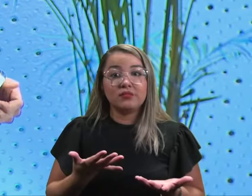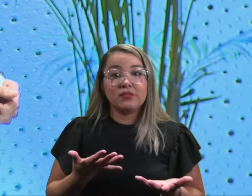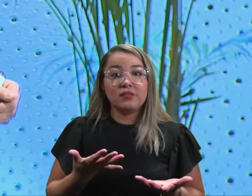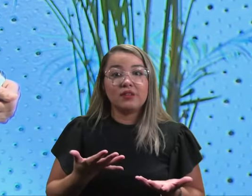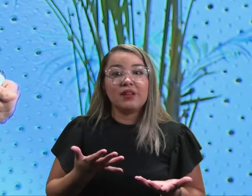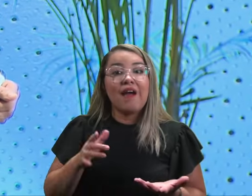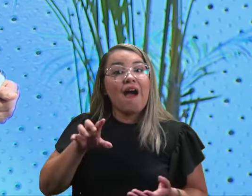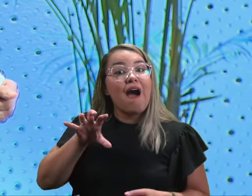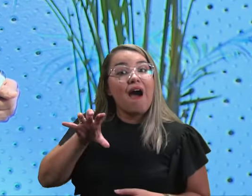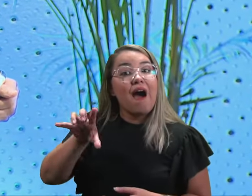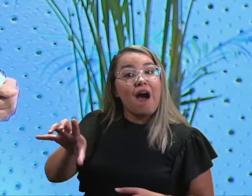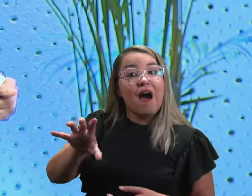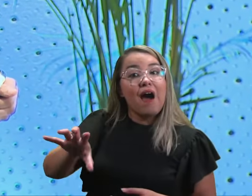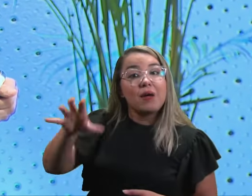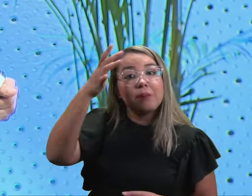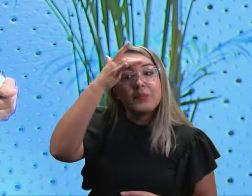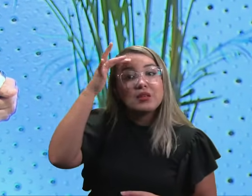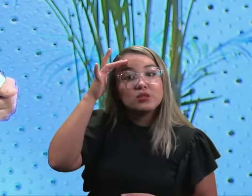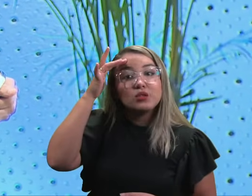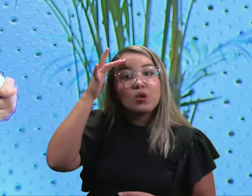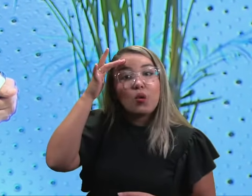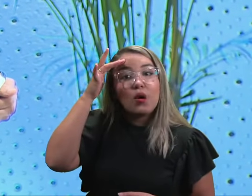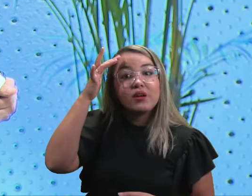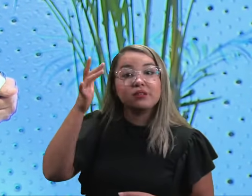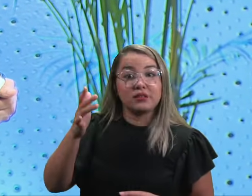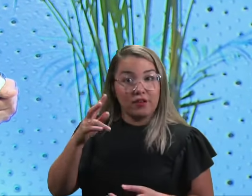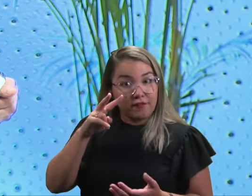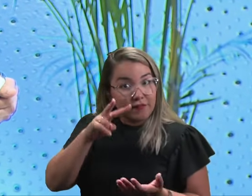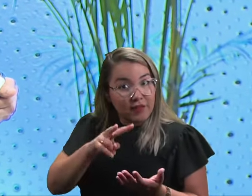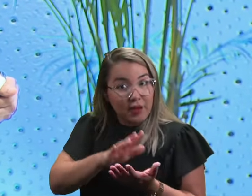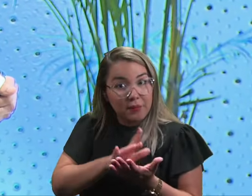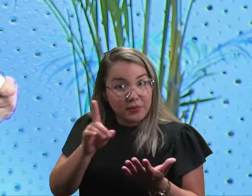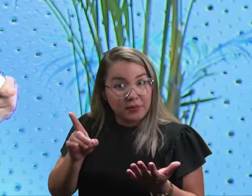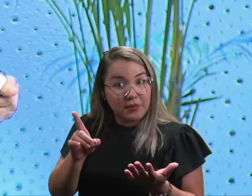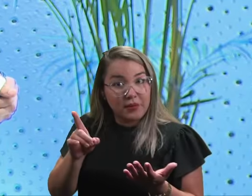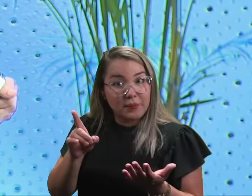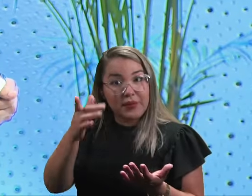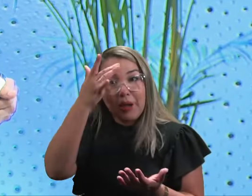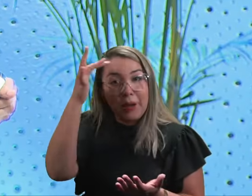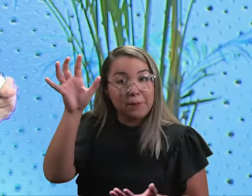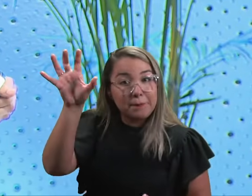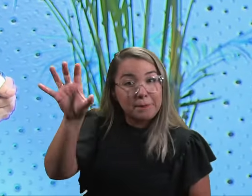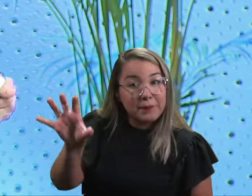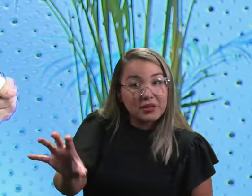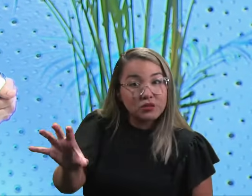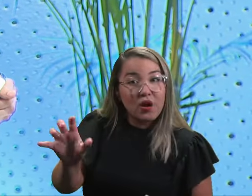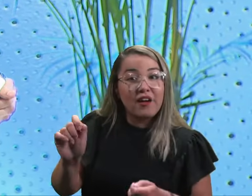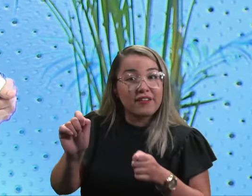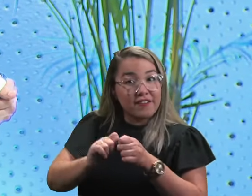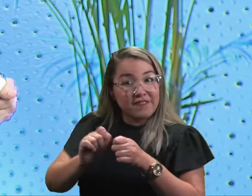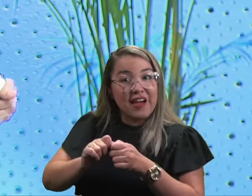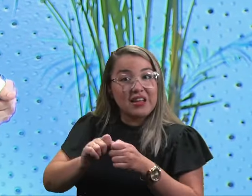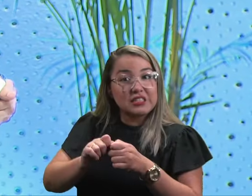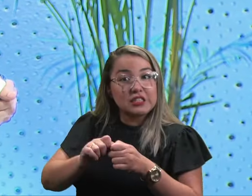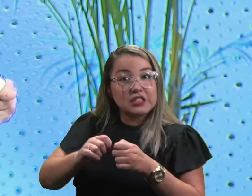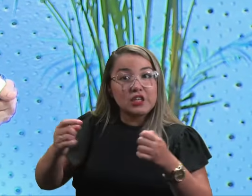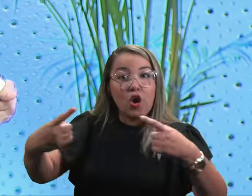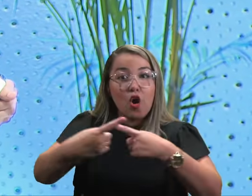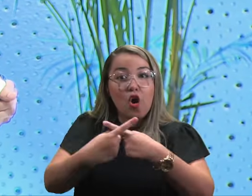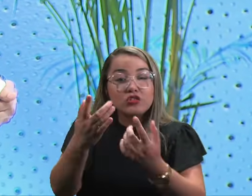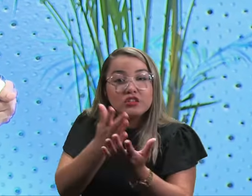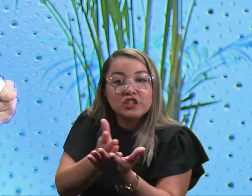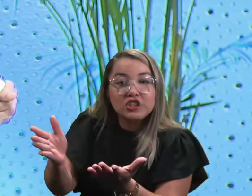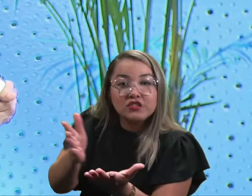Aqueles que, notem o que diz as Escrituras, não eu, aqueles que promovem divisão entre